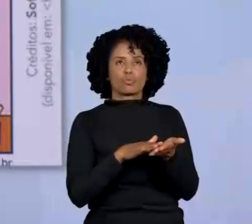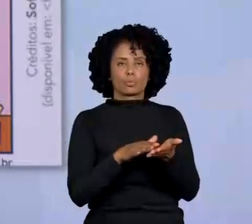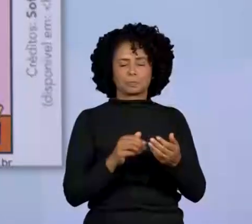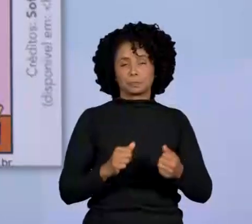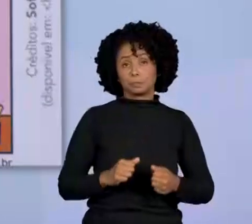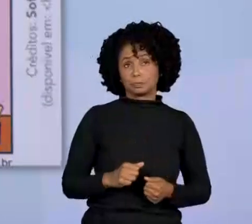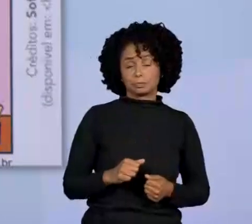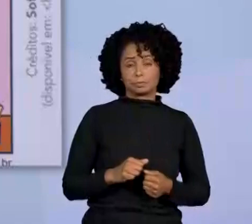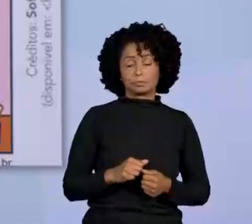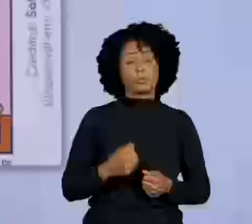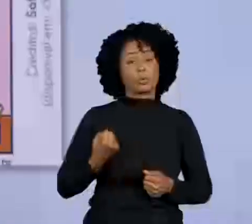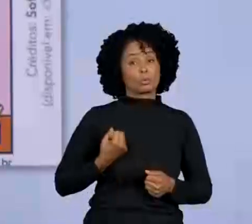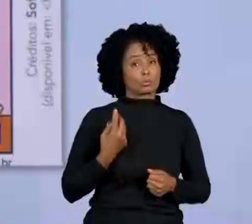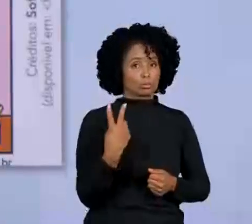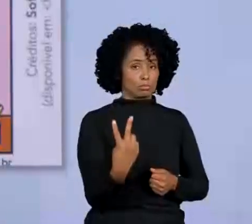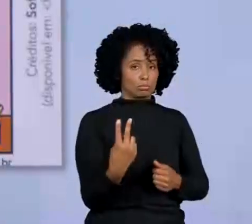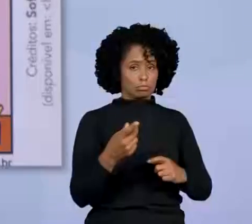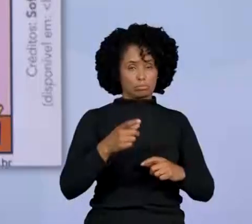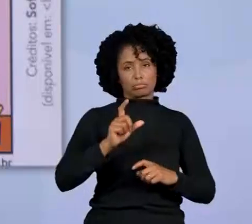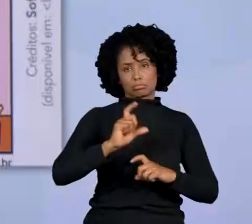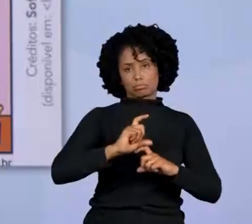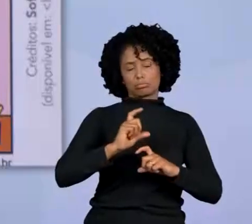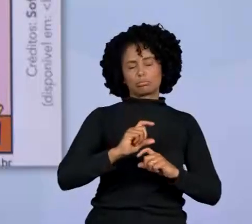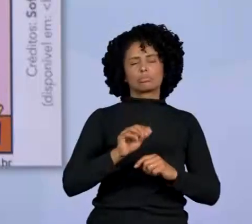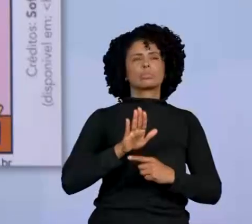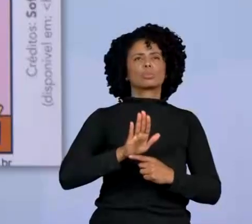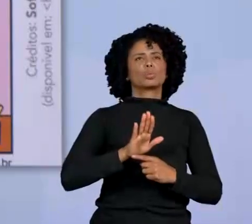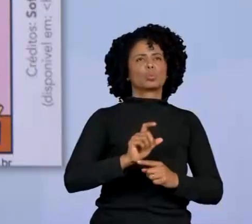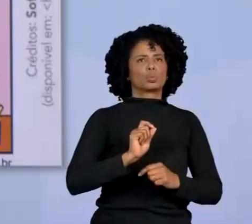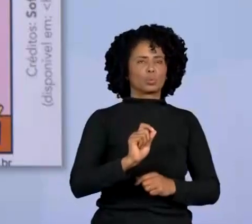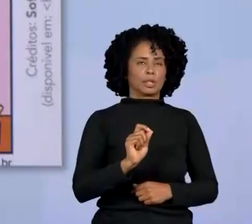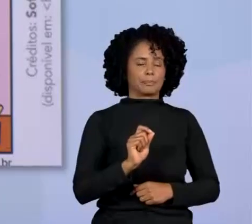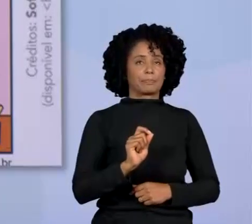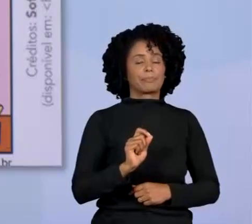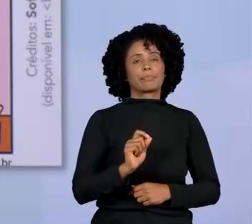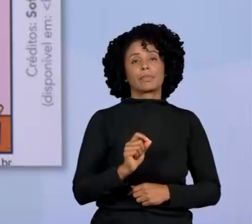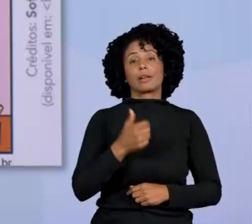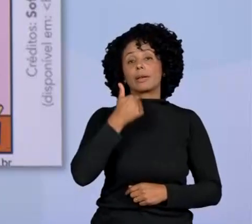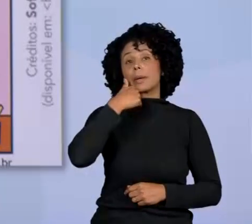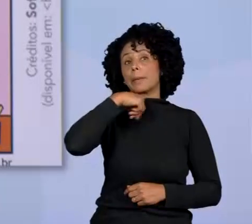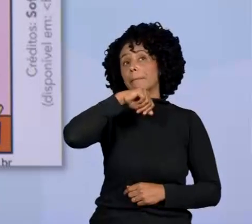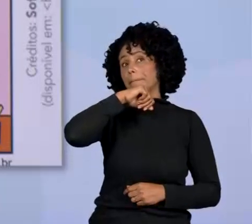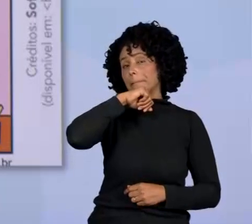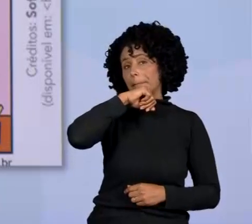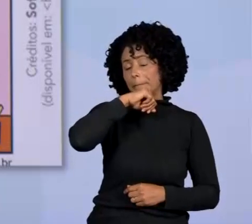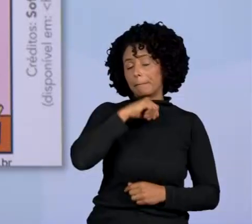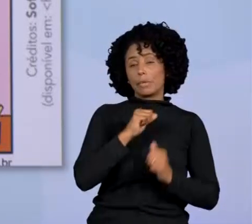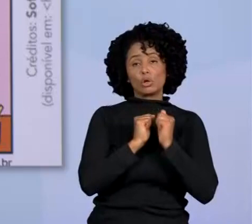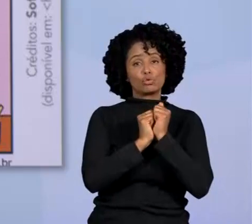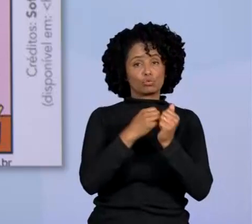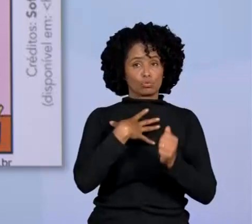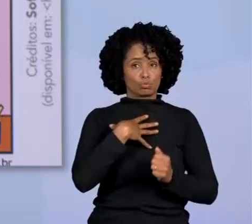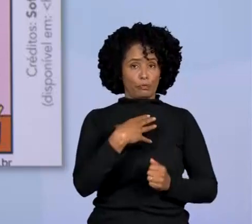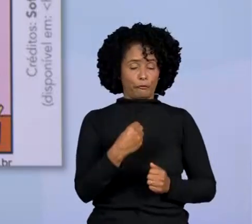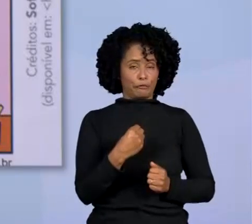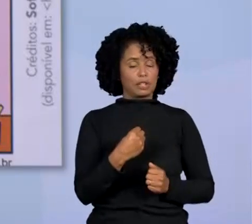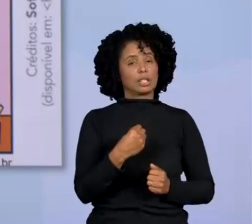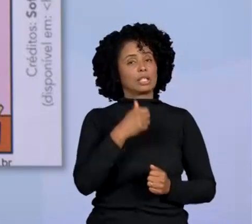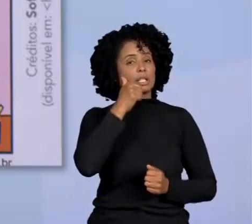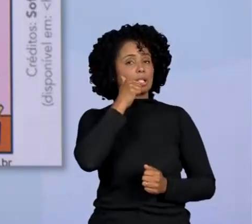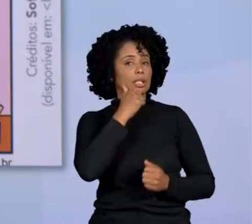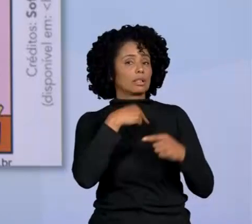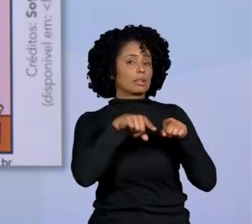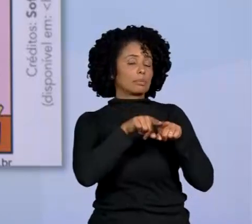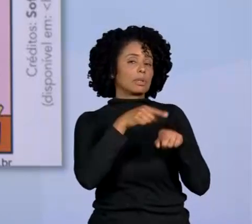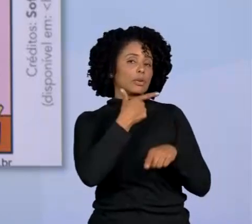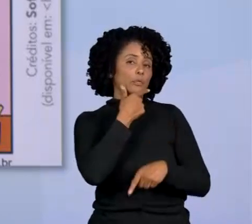No quadro 2, eu tenho uma mãe com essa filhinha e o filhinho de mãos